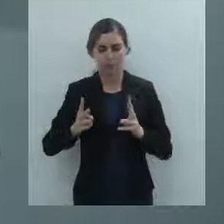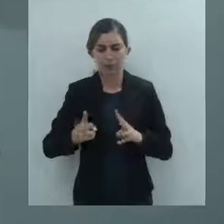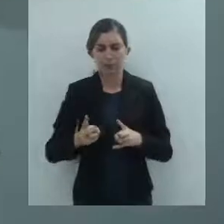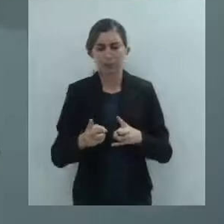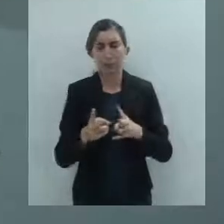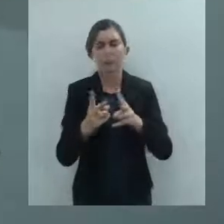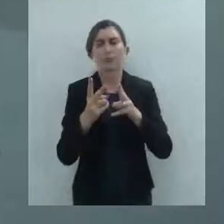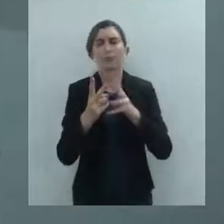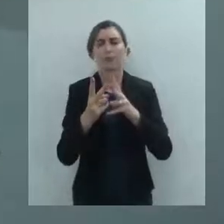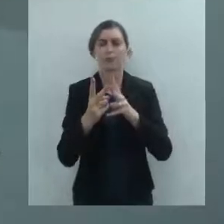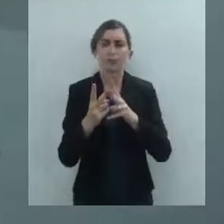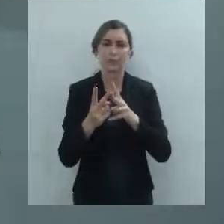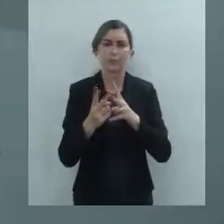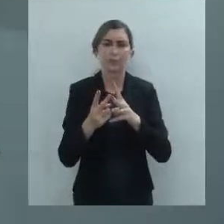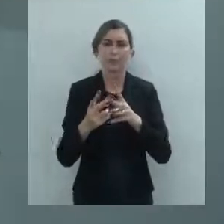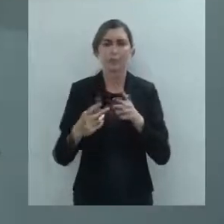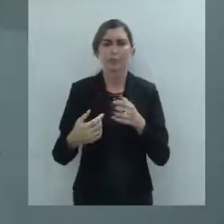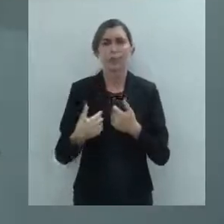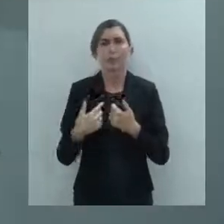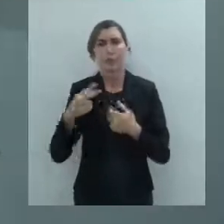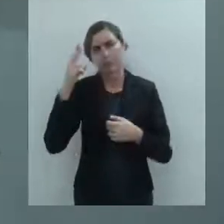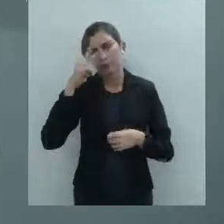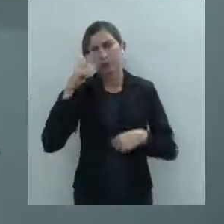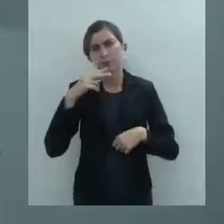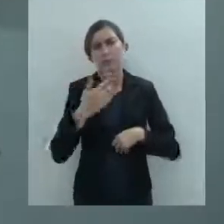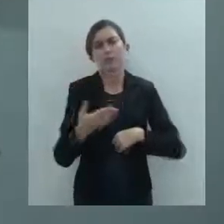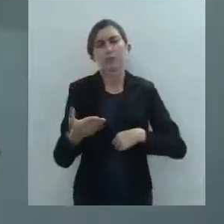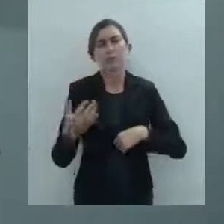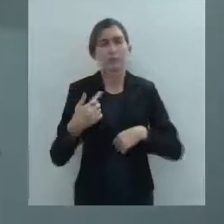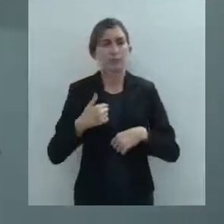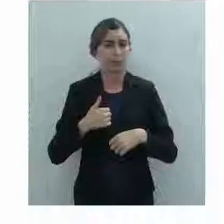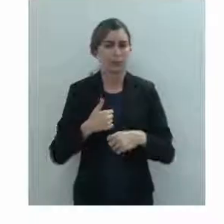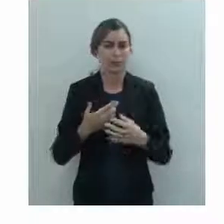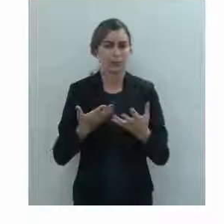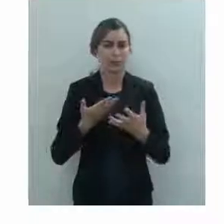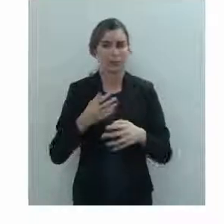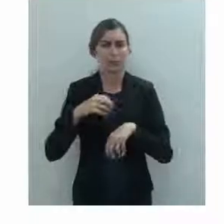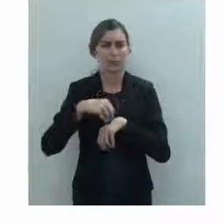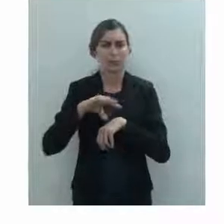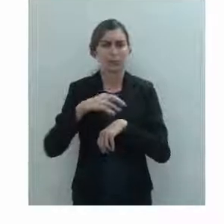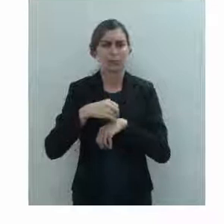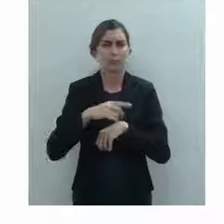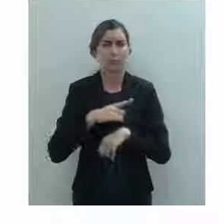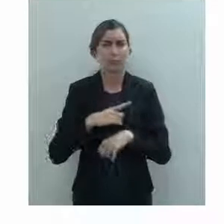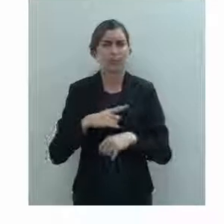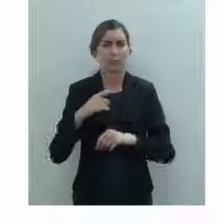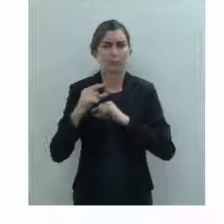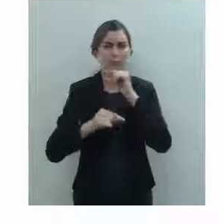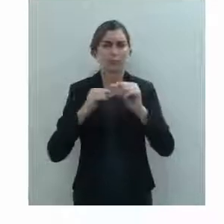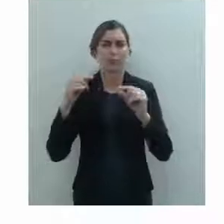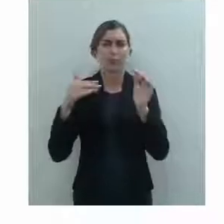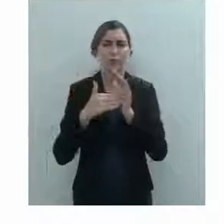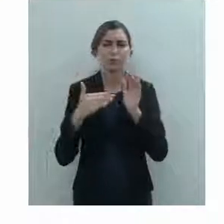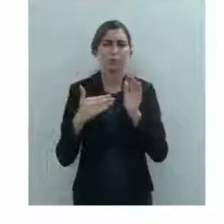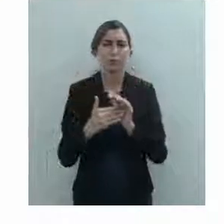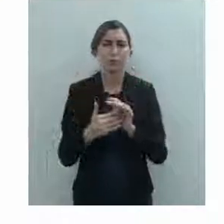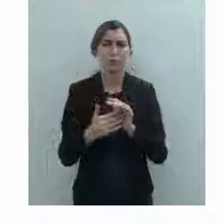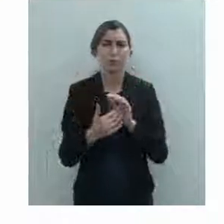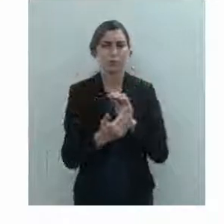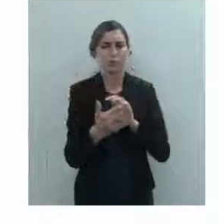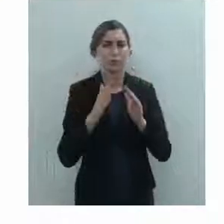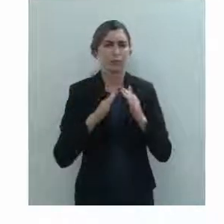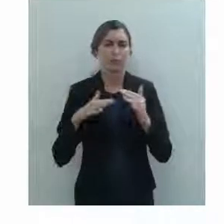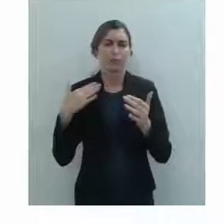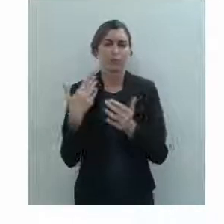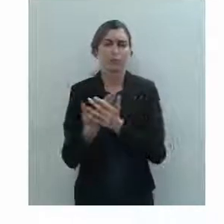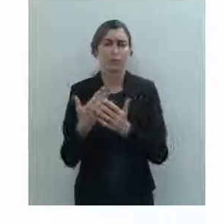continuidade aqui a essa questão das correntes historiográficas eu quero abordar um pouco esse último item a